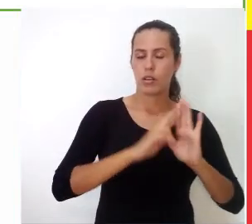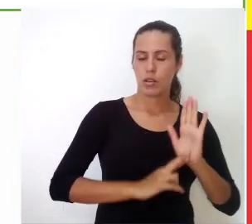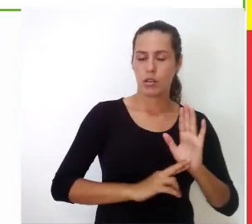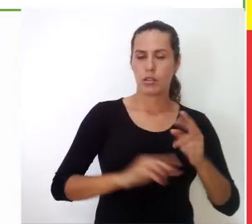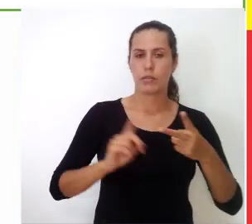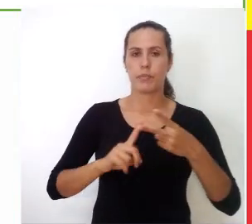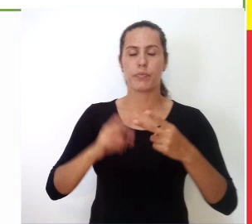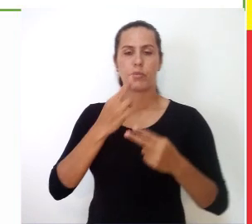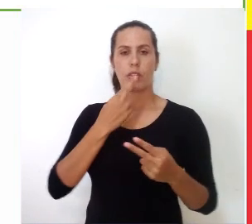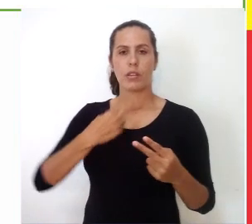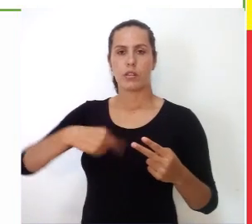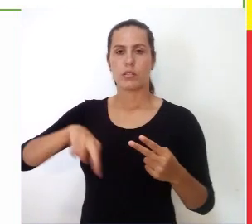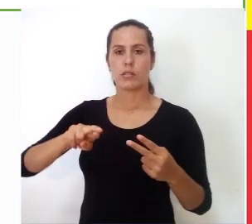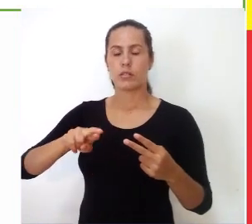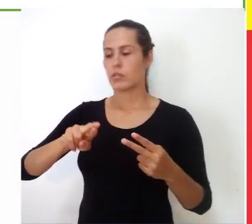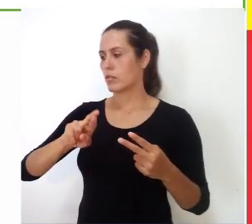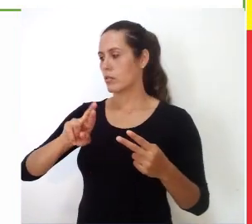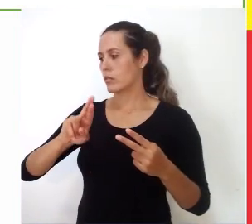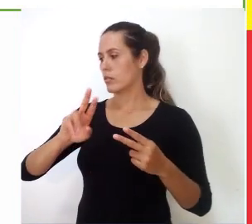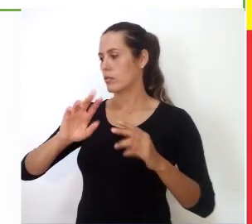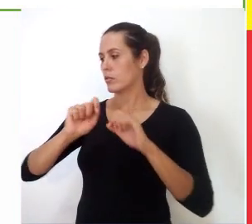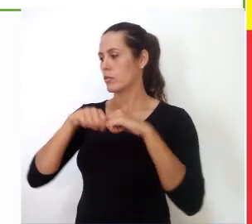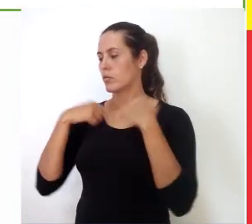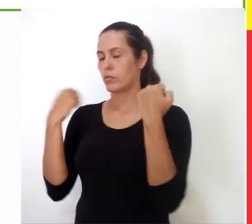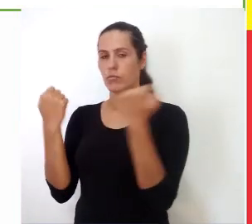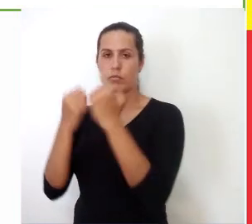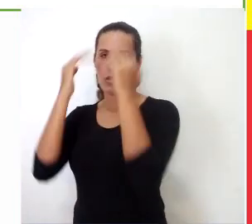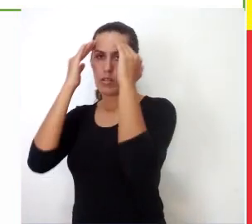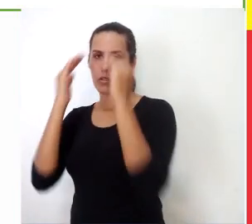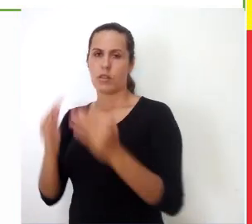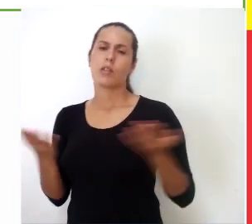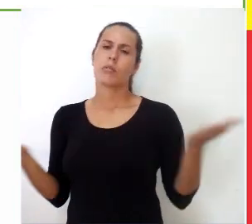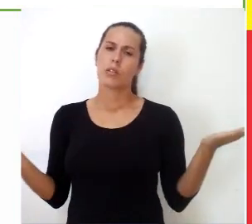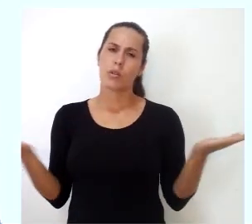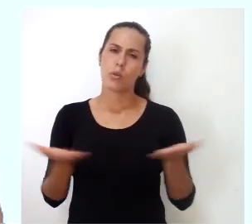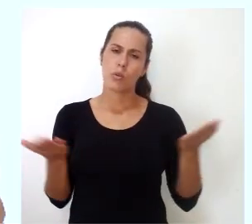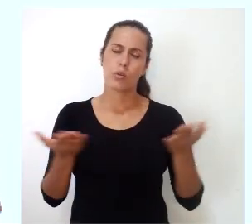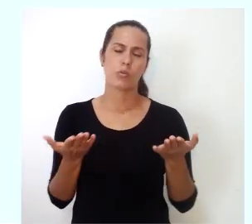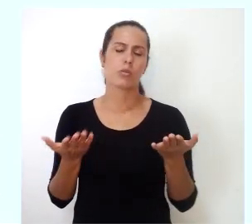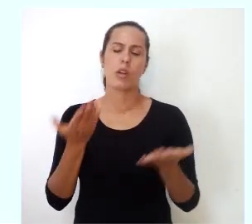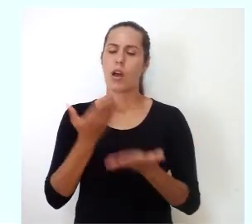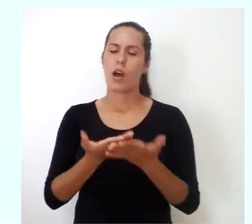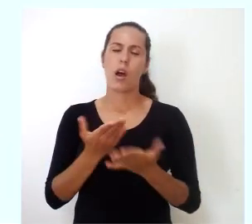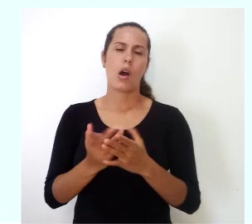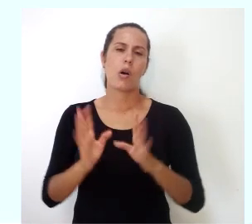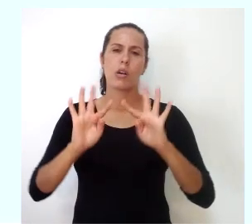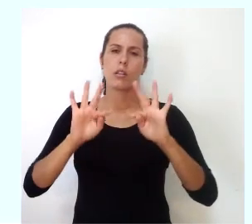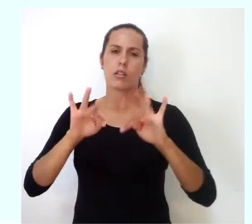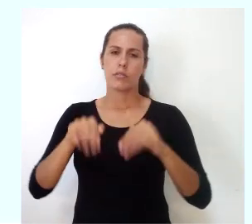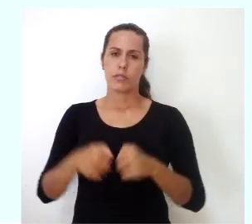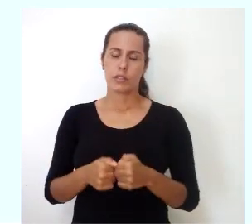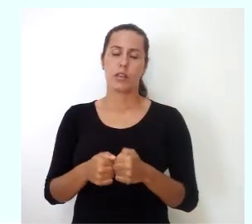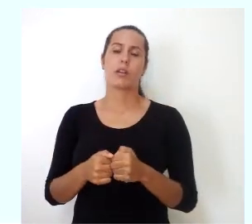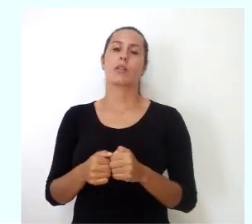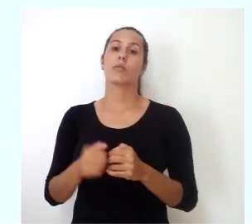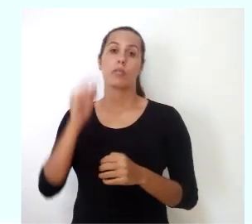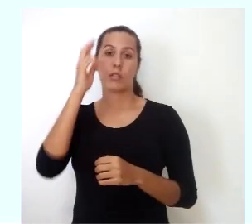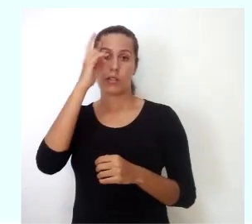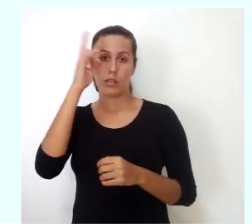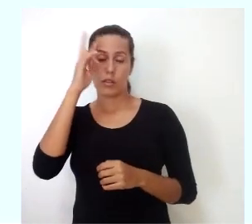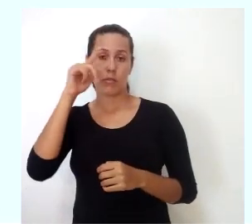conduta, religião, sociedade e respeito. Pronto, minha gente. Por hoje aqui, certo? É